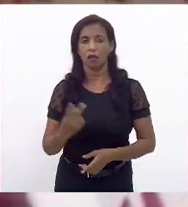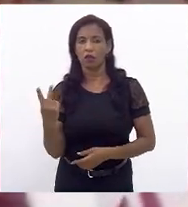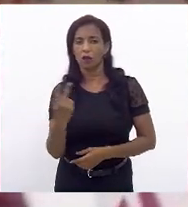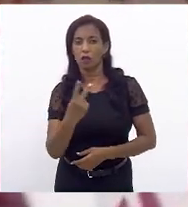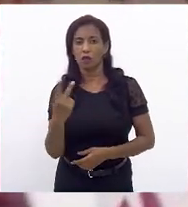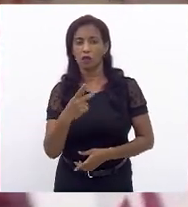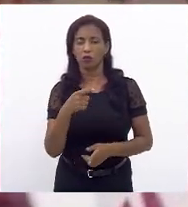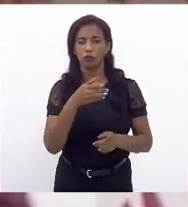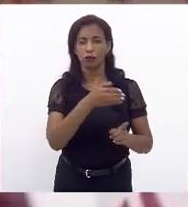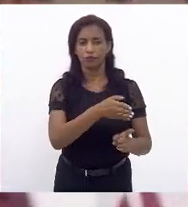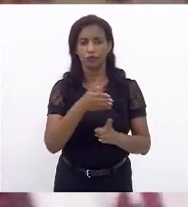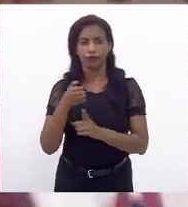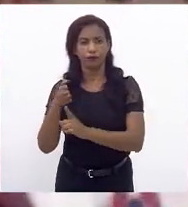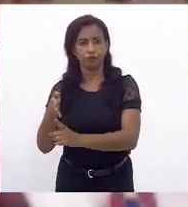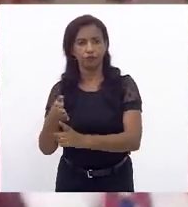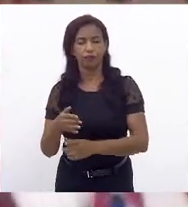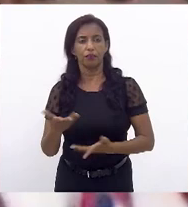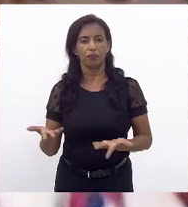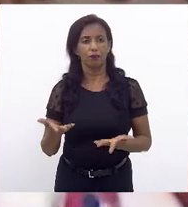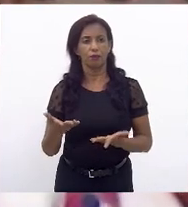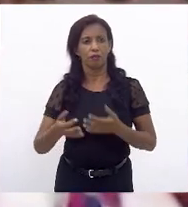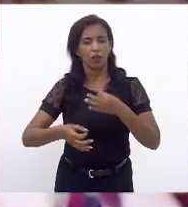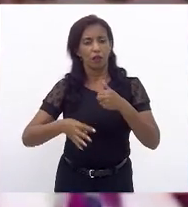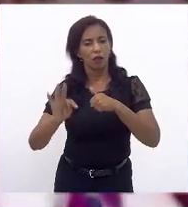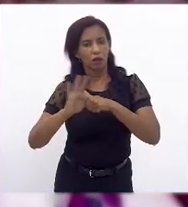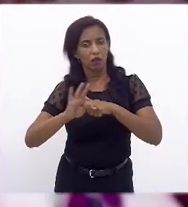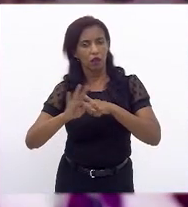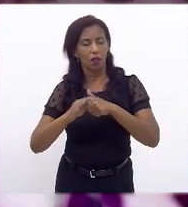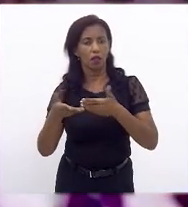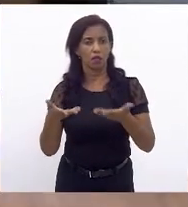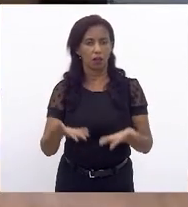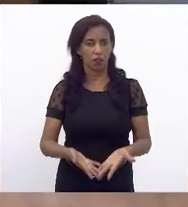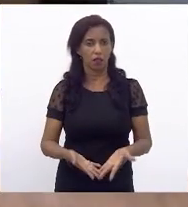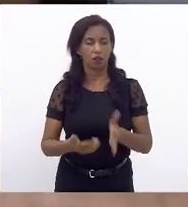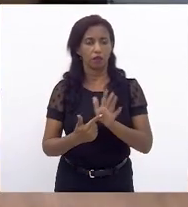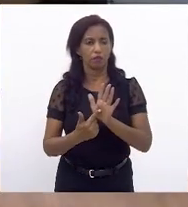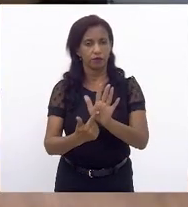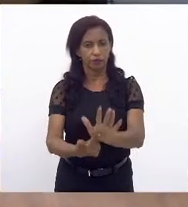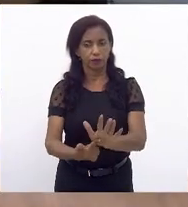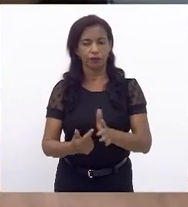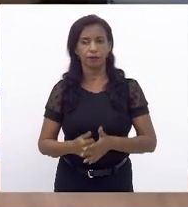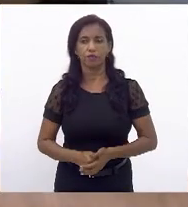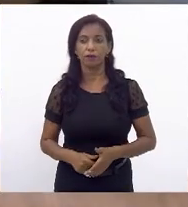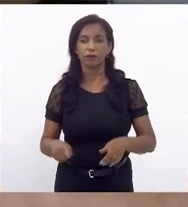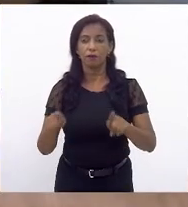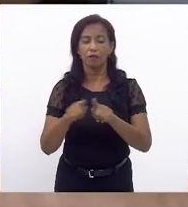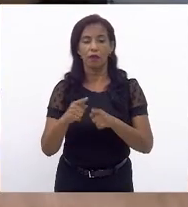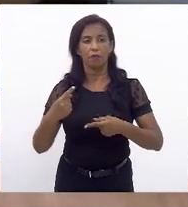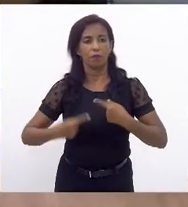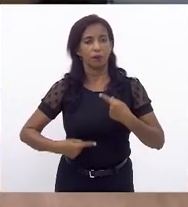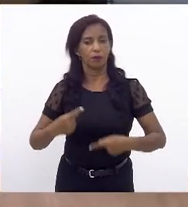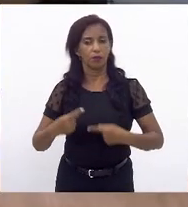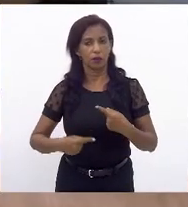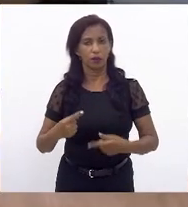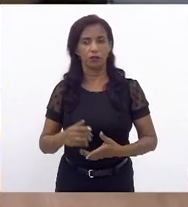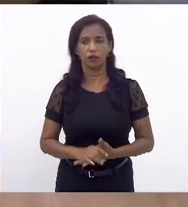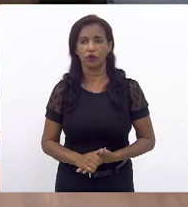duas indicações, pelas questões técnicas aqui apresentadas e também políticas,